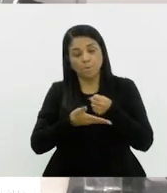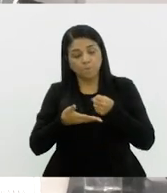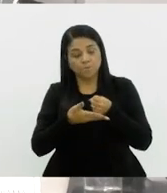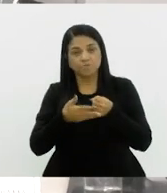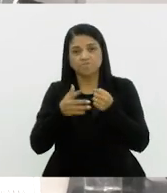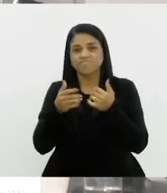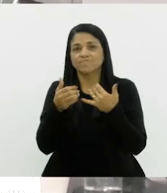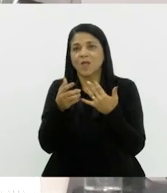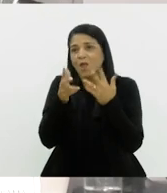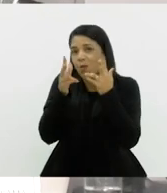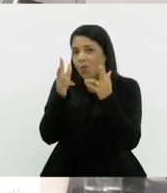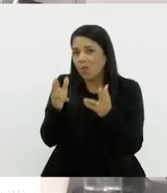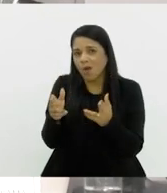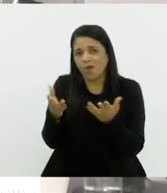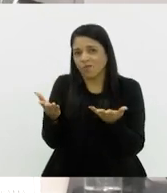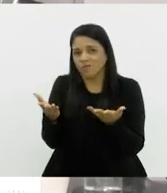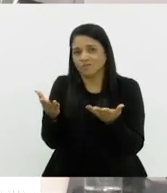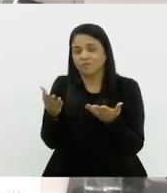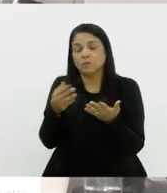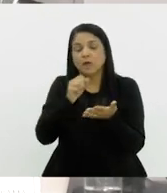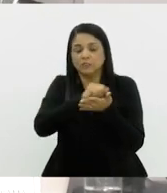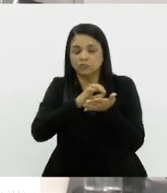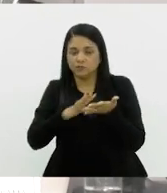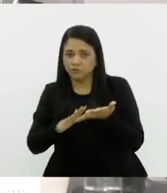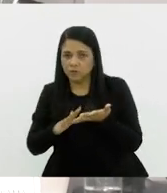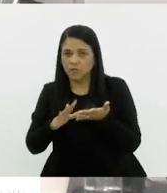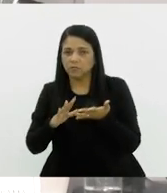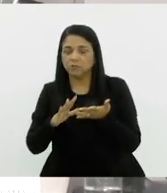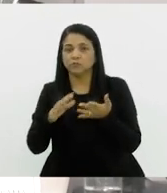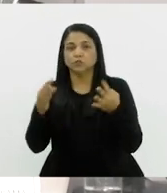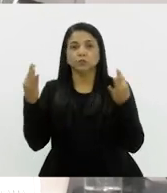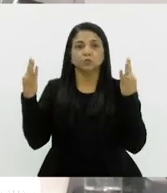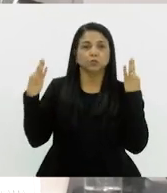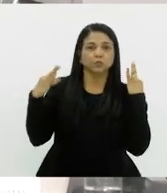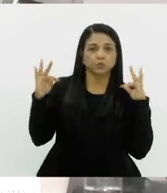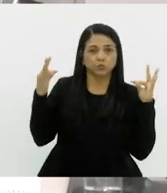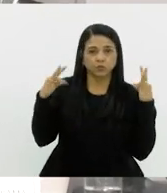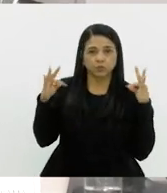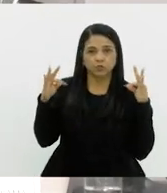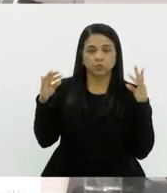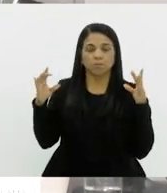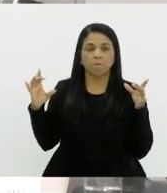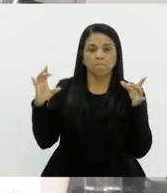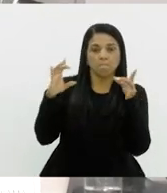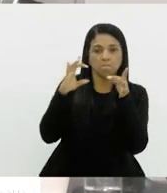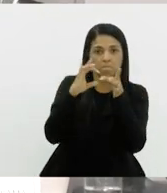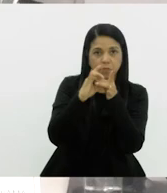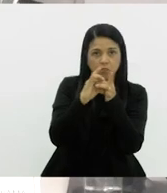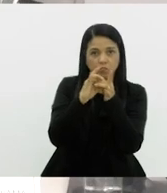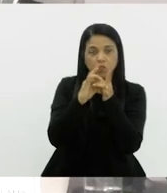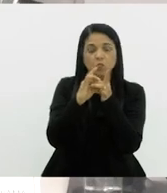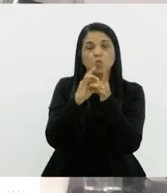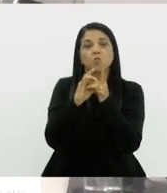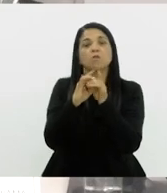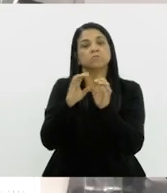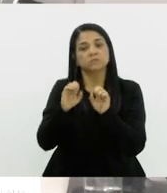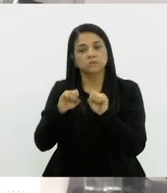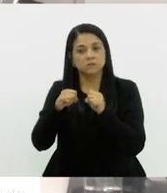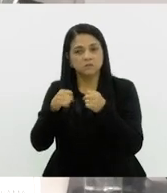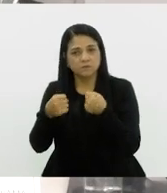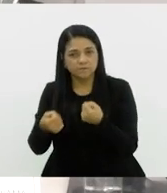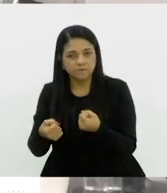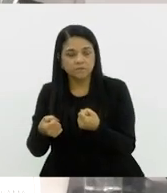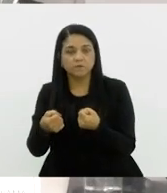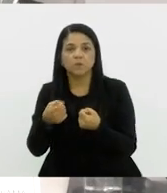semelhante. É combinar uma atividade turística com a defesa dos tímpanos e da saúde mental